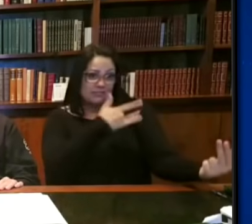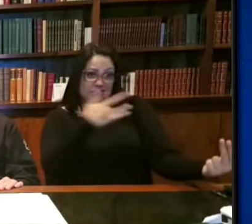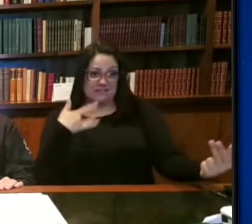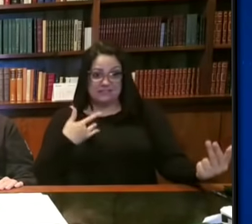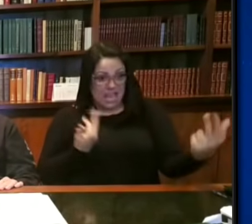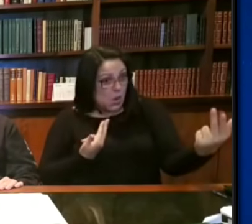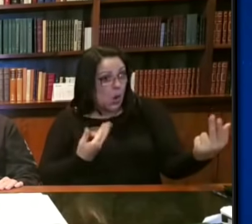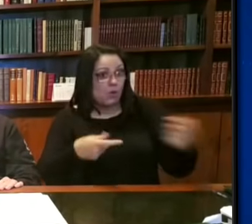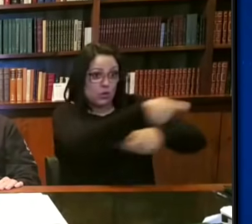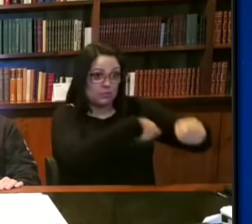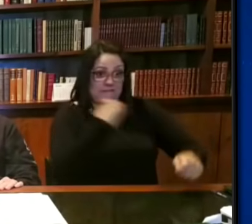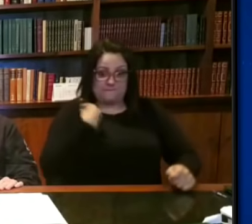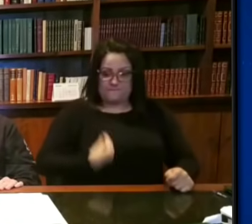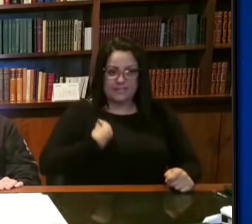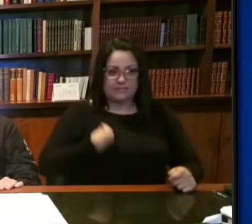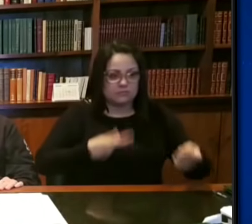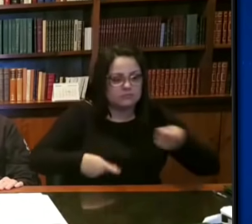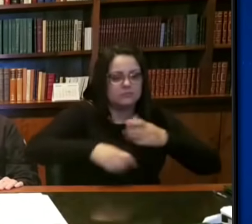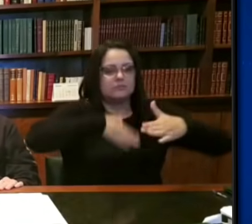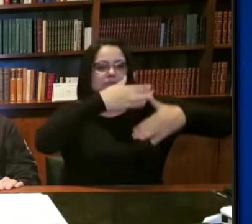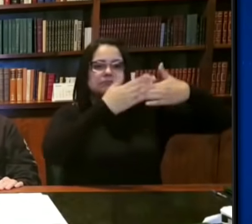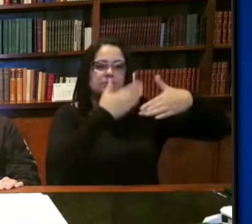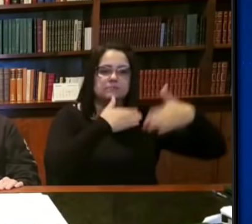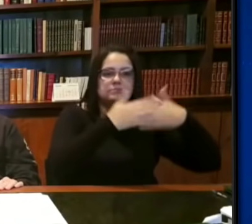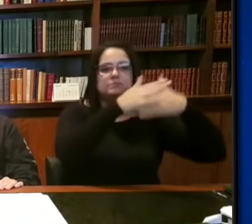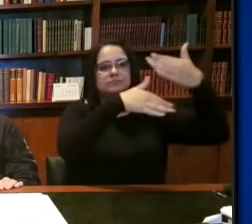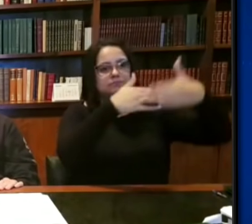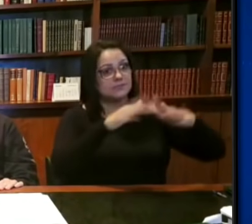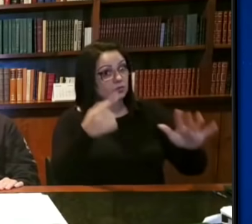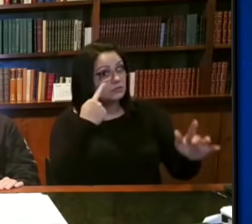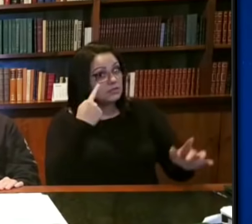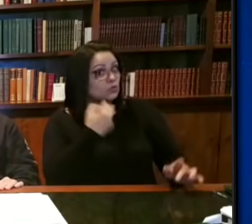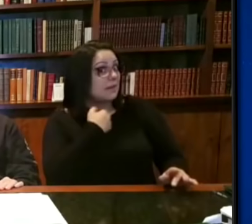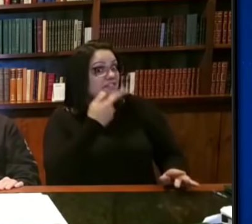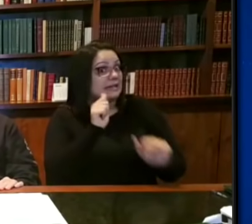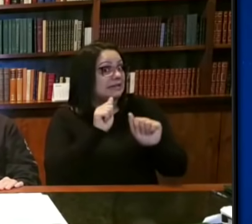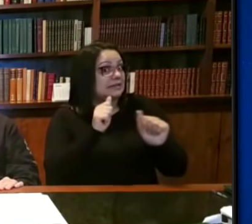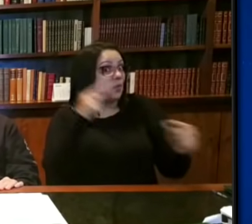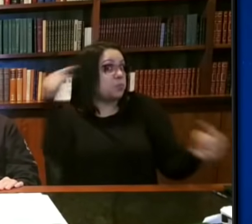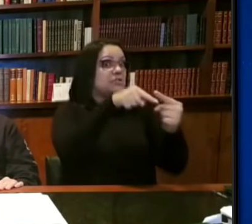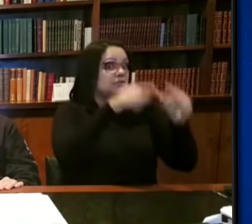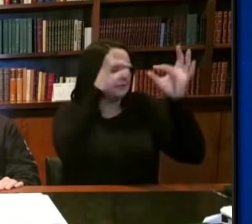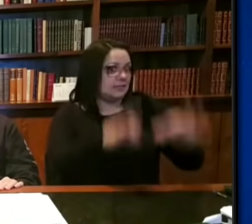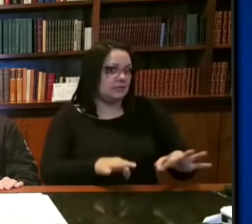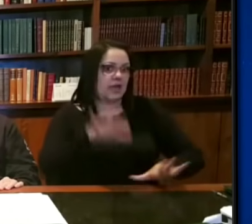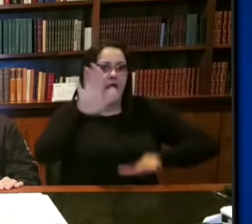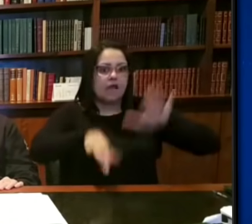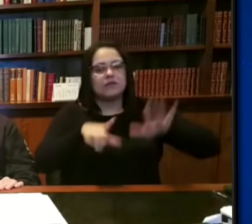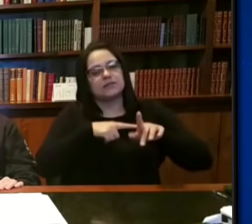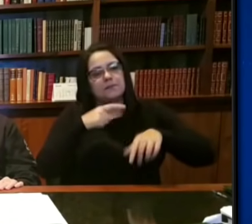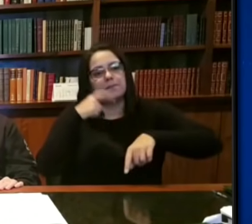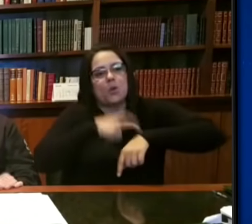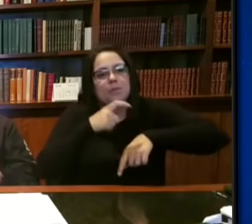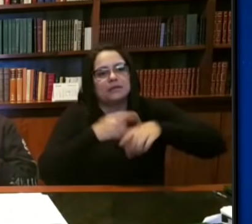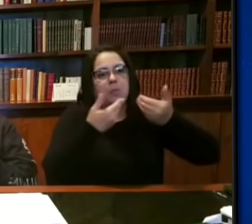aprende em teoria econômica, principalmente nessas técnicas de previsão, é que há momentos em que há uma ruptura em todos os parâmetros,